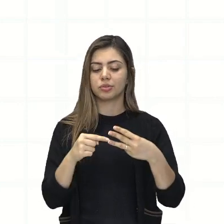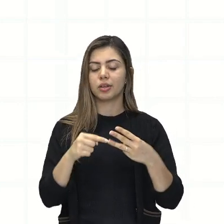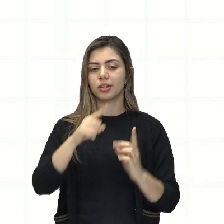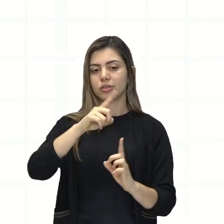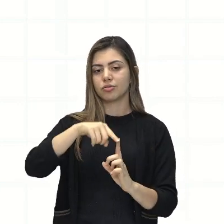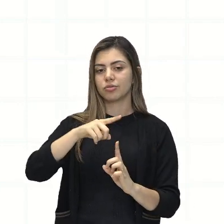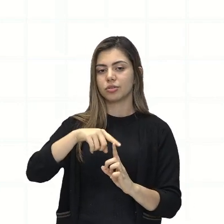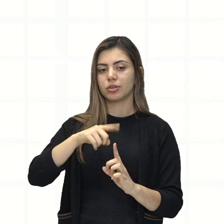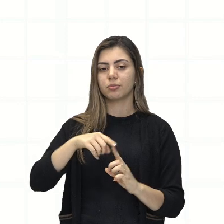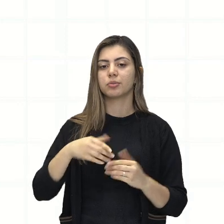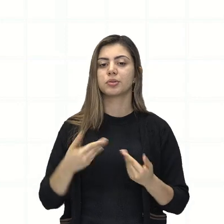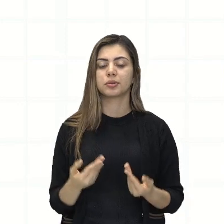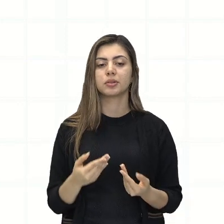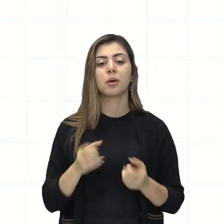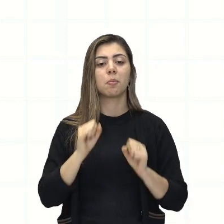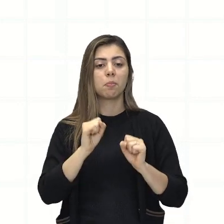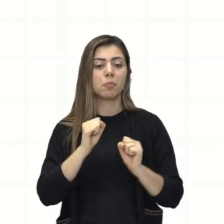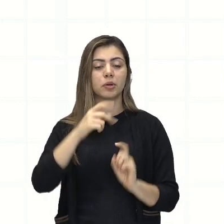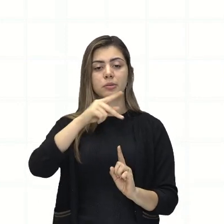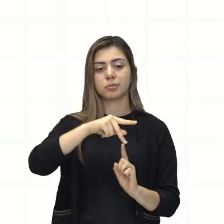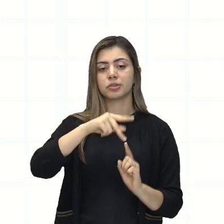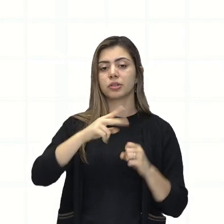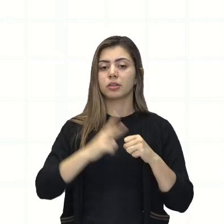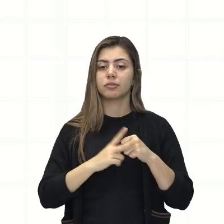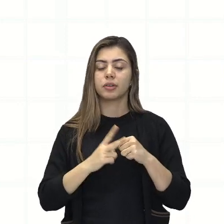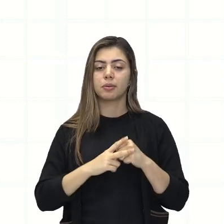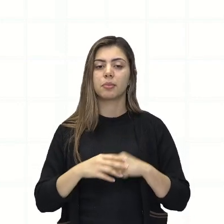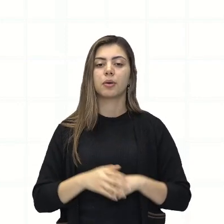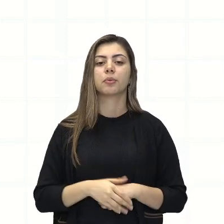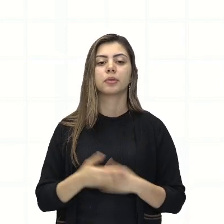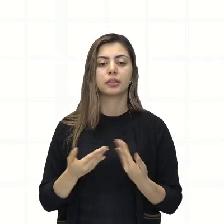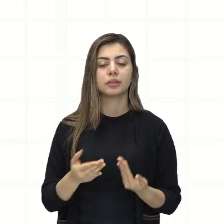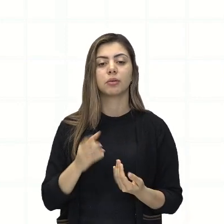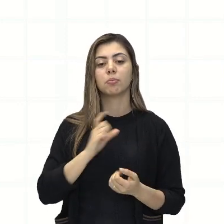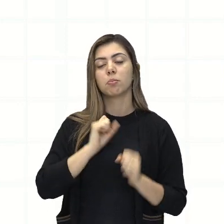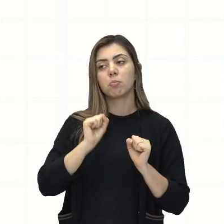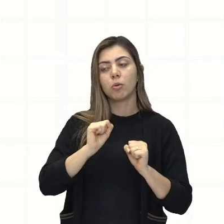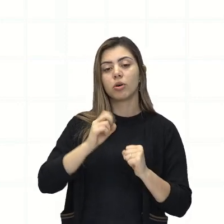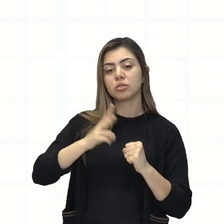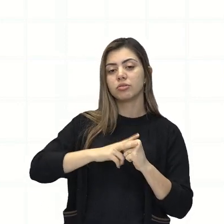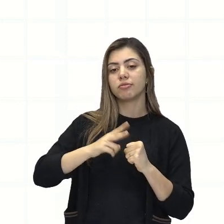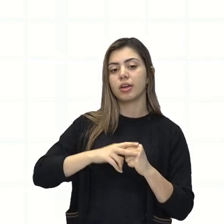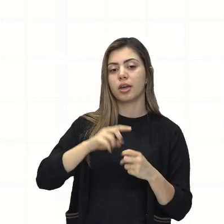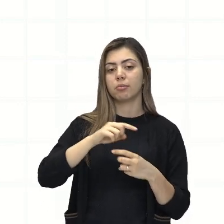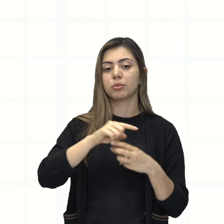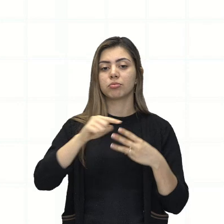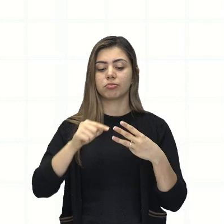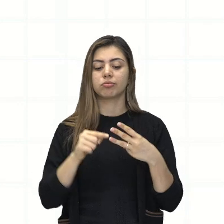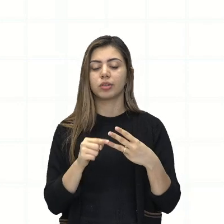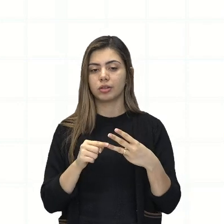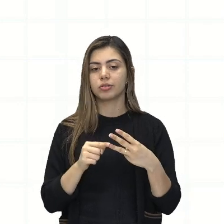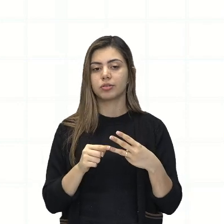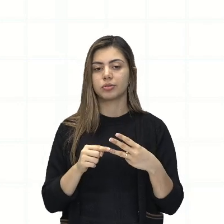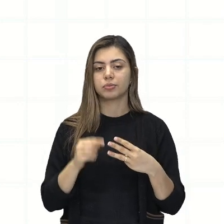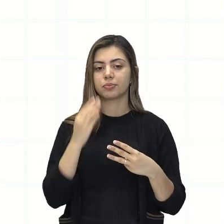classificações. Predicação verbal, quanto à predicação, os verbos podem ser